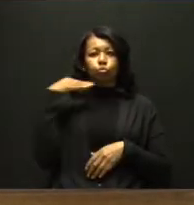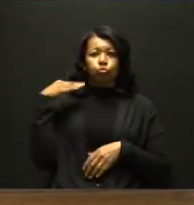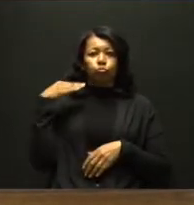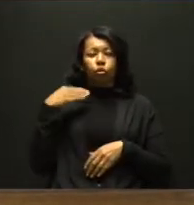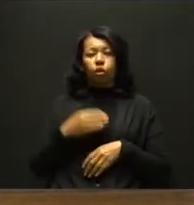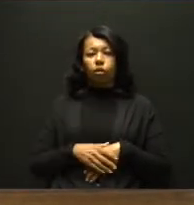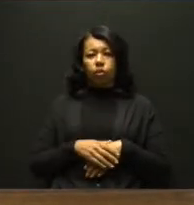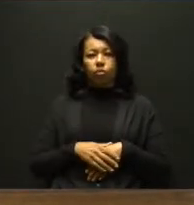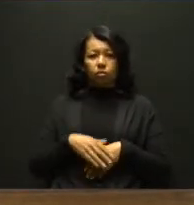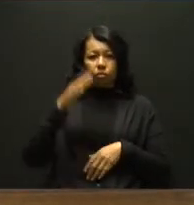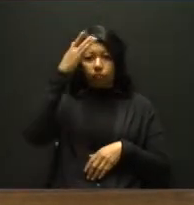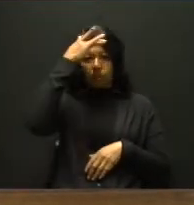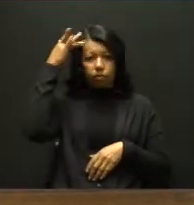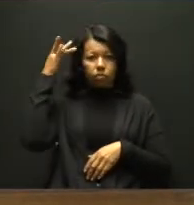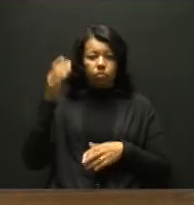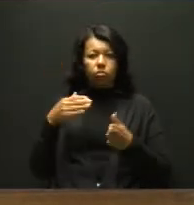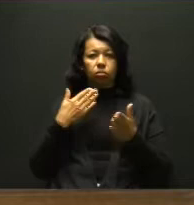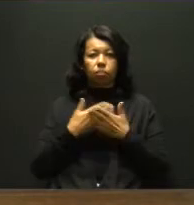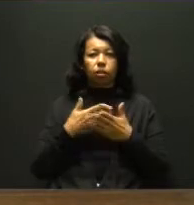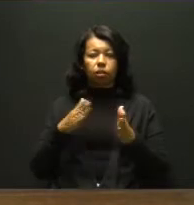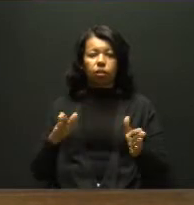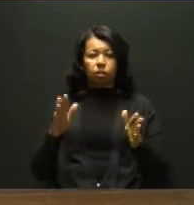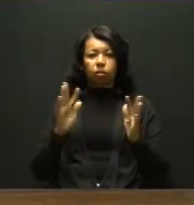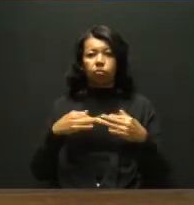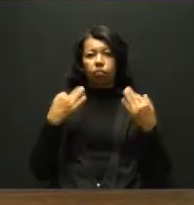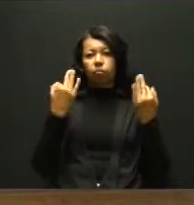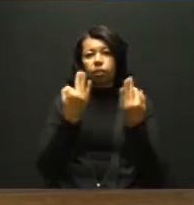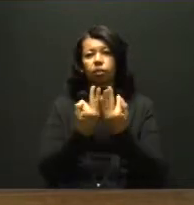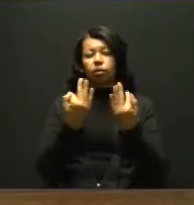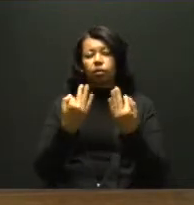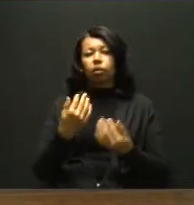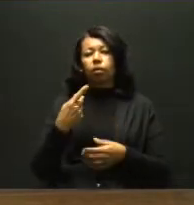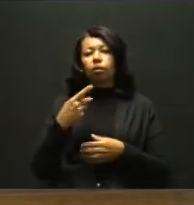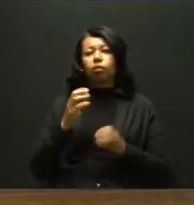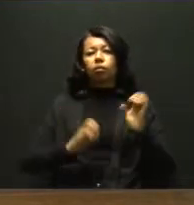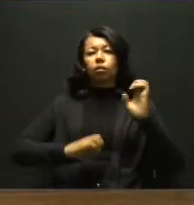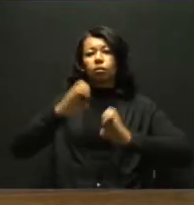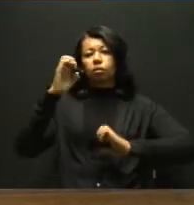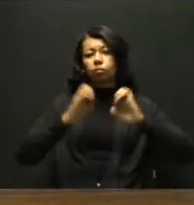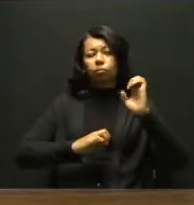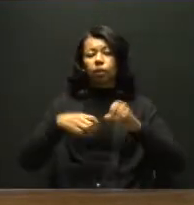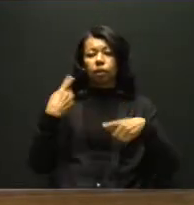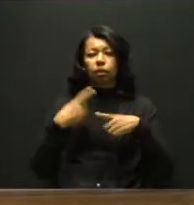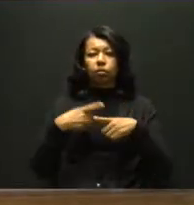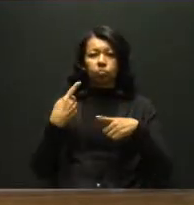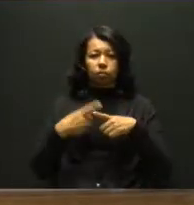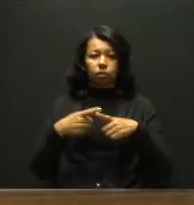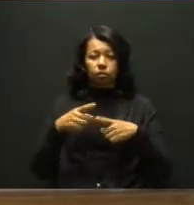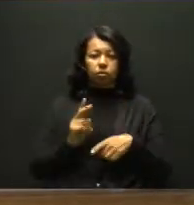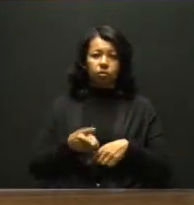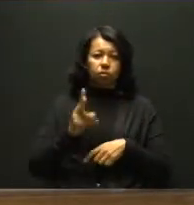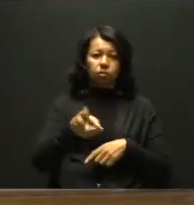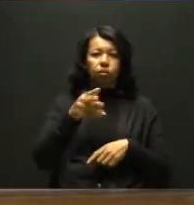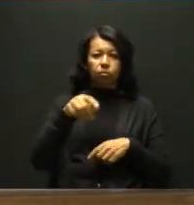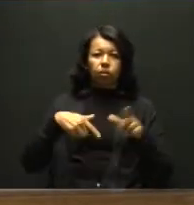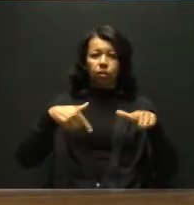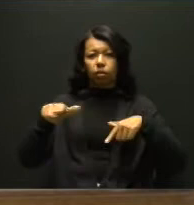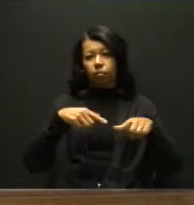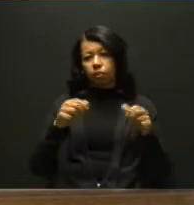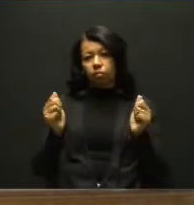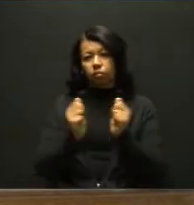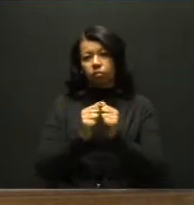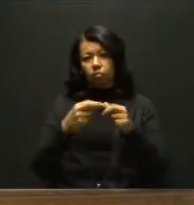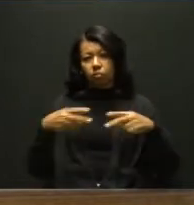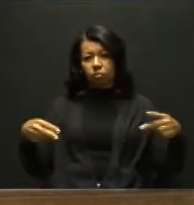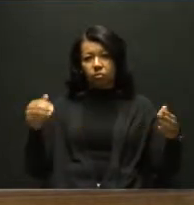pessoas perderam seus pais suas mães seus tios irmãos do pólo industrial ea gente sempre trabalha com essas coisas em